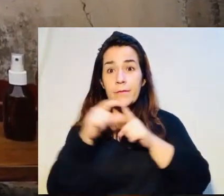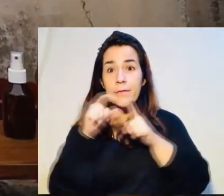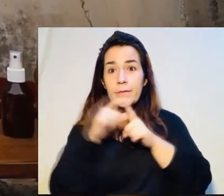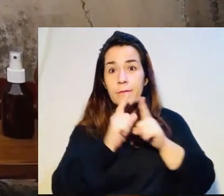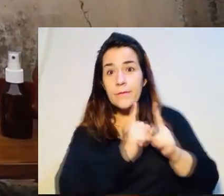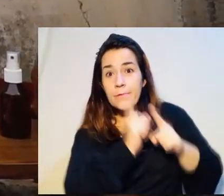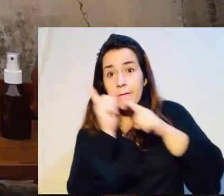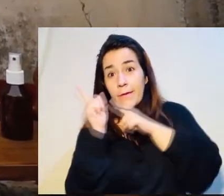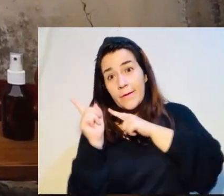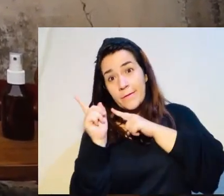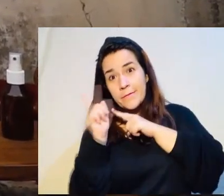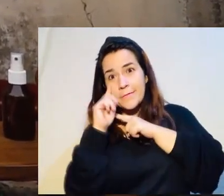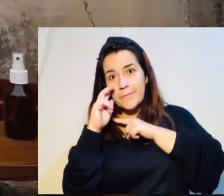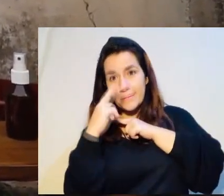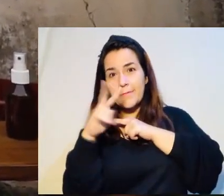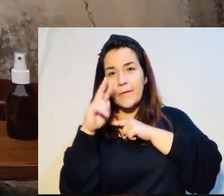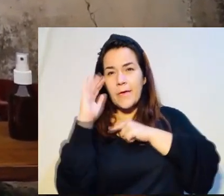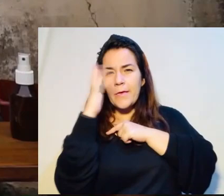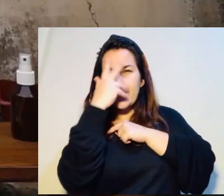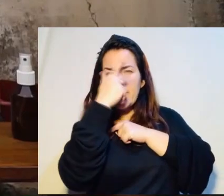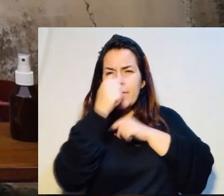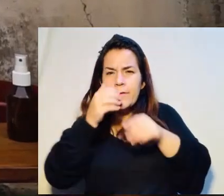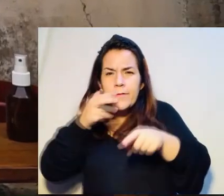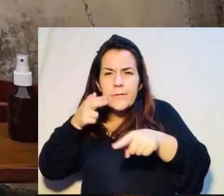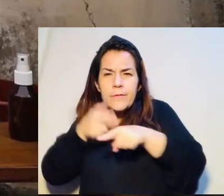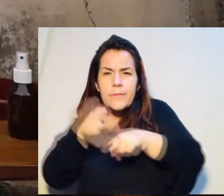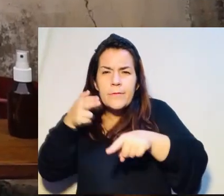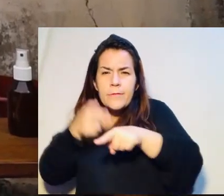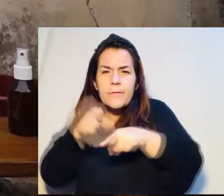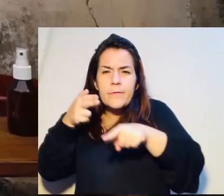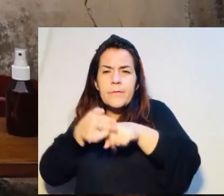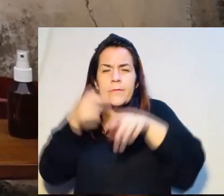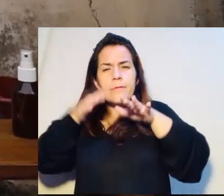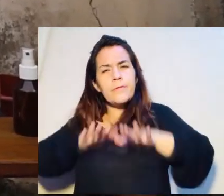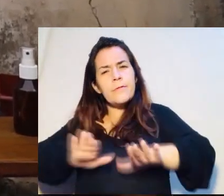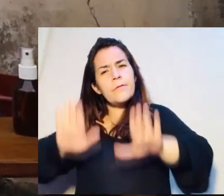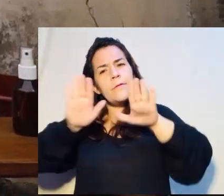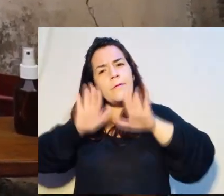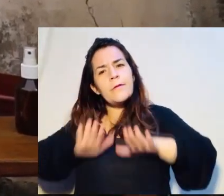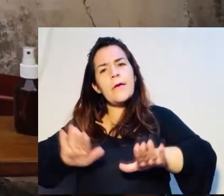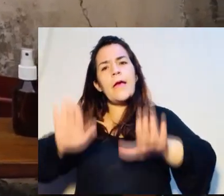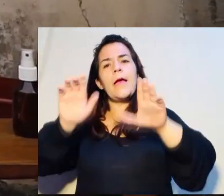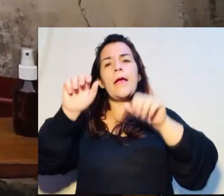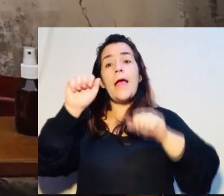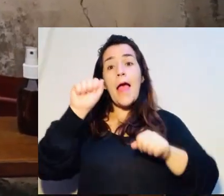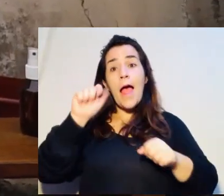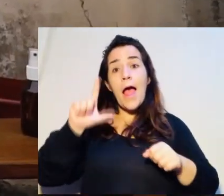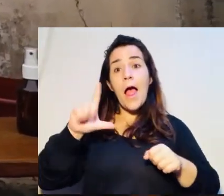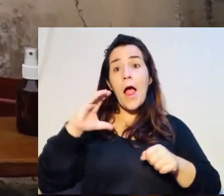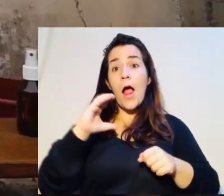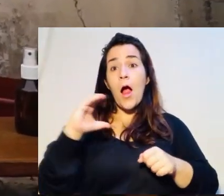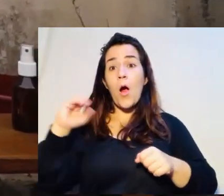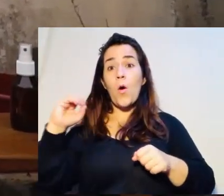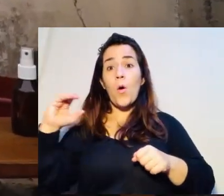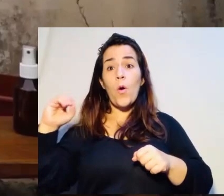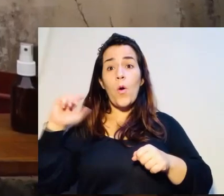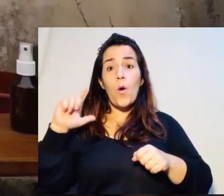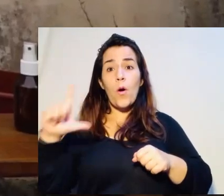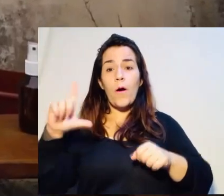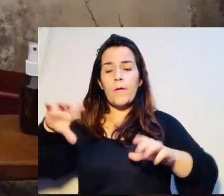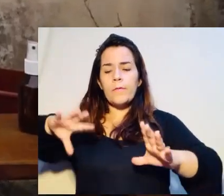E para ficar bem bonitinho, a gente vai cortando devagarinho, para que esse álcool chegue nessa